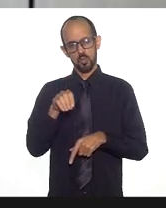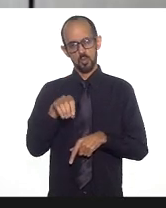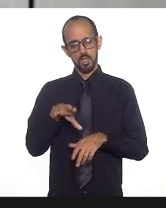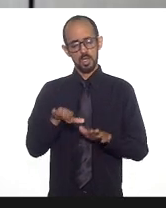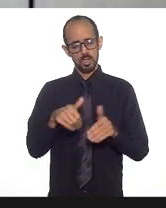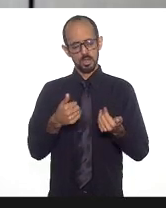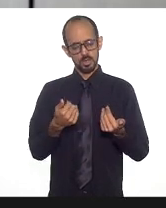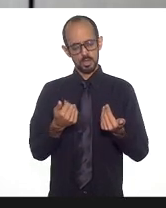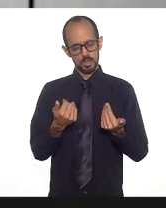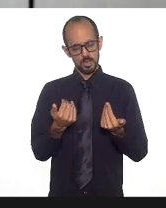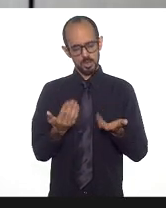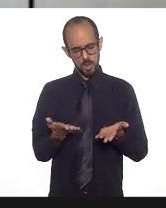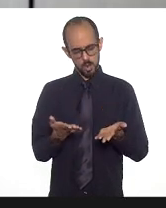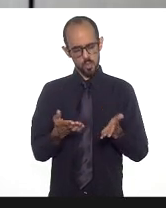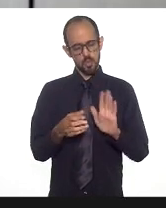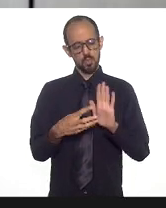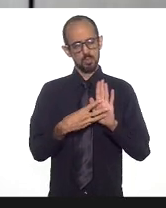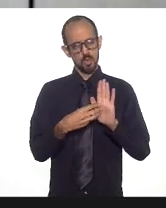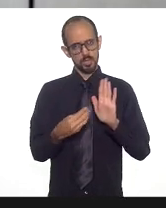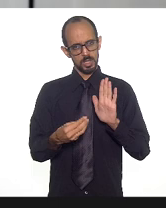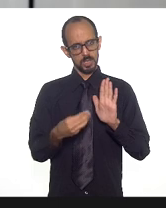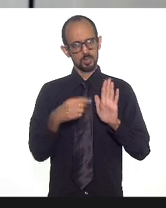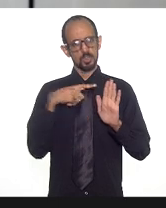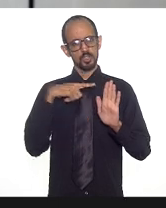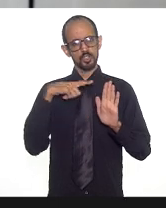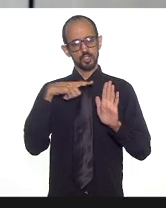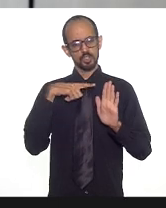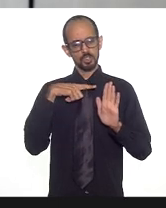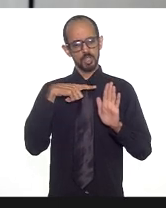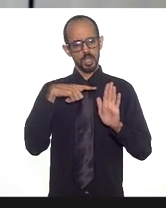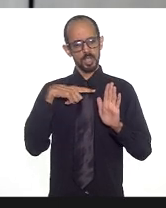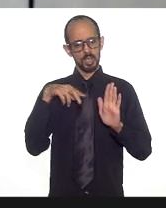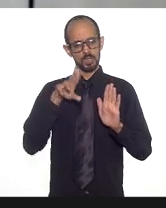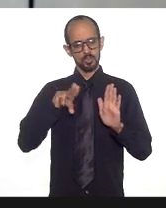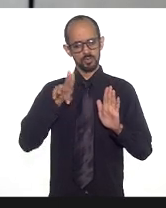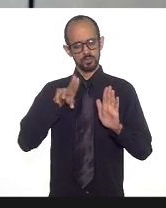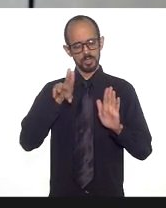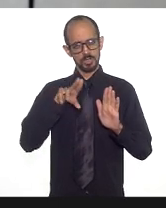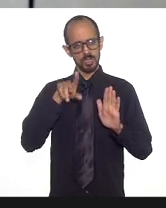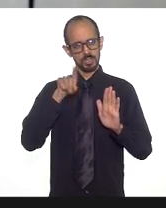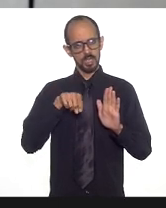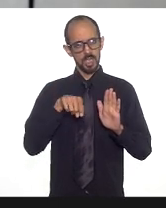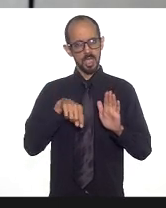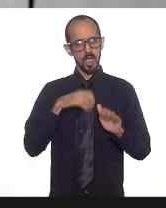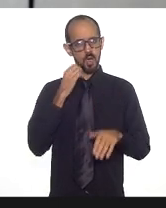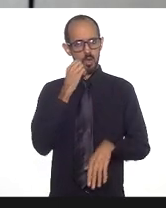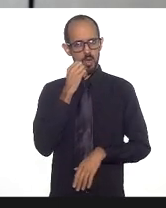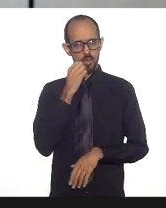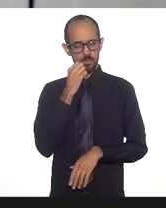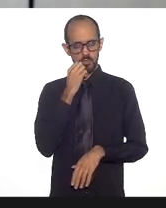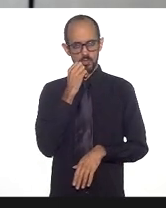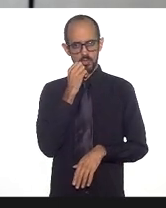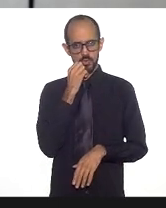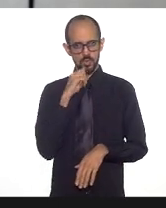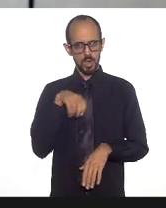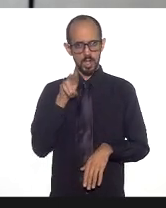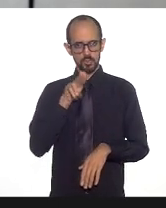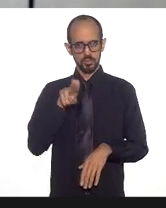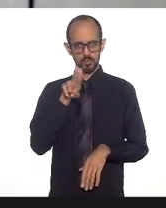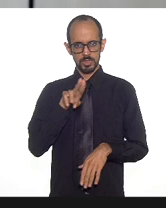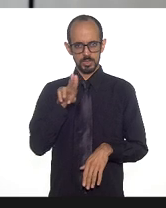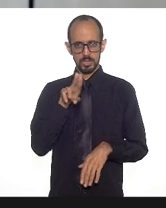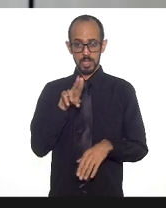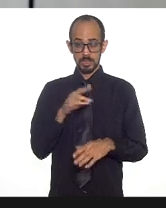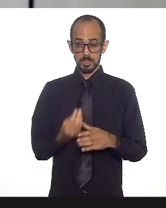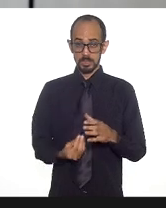nos últimos anos, a gente que trabalha na universidade há muitas décadas, são evidentes, né? Quer dizer, as universidades